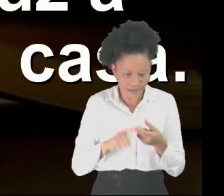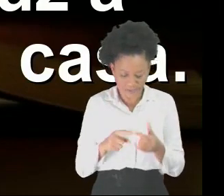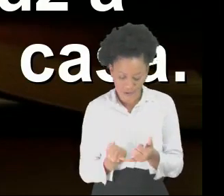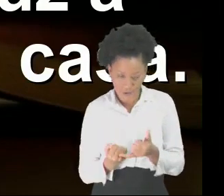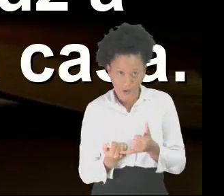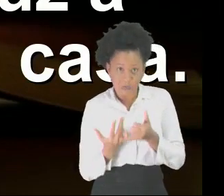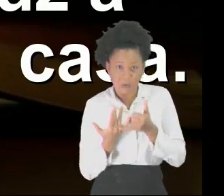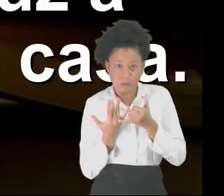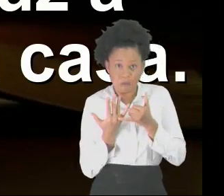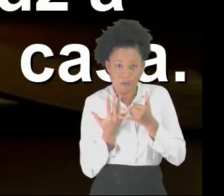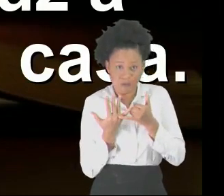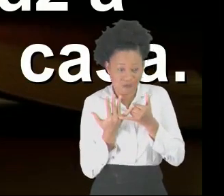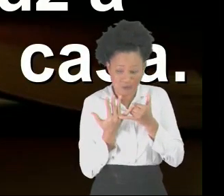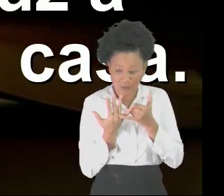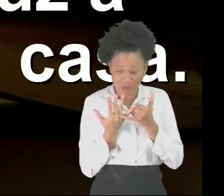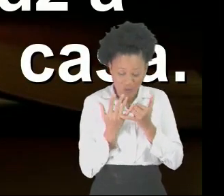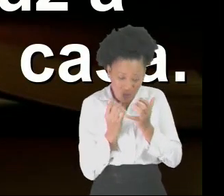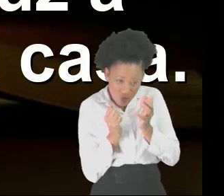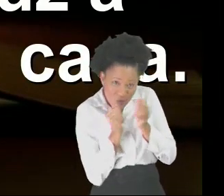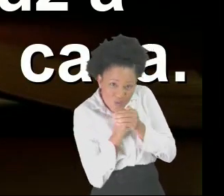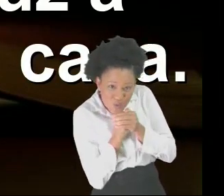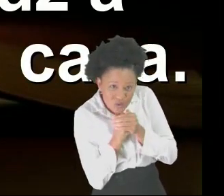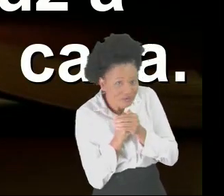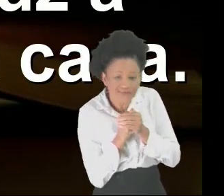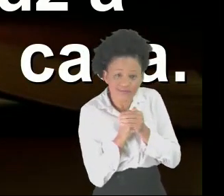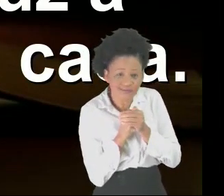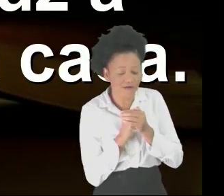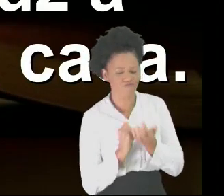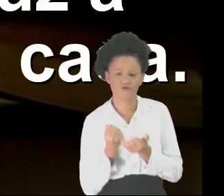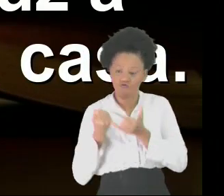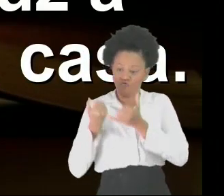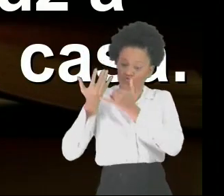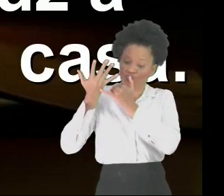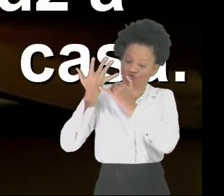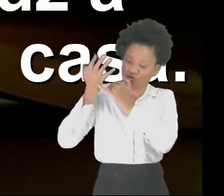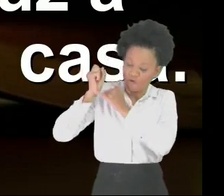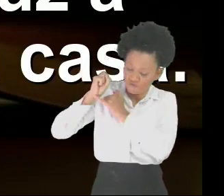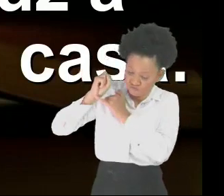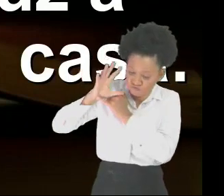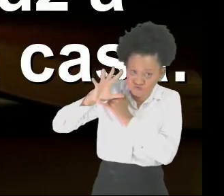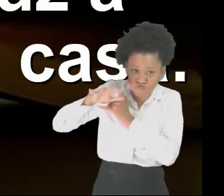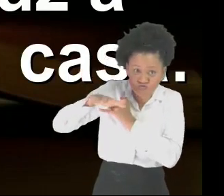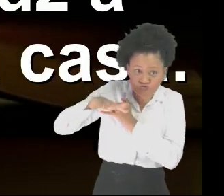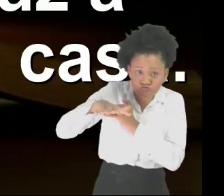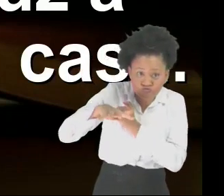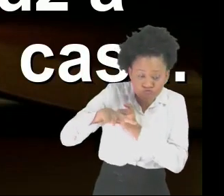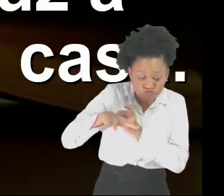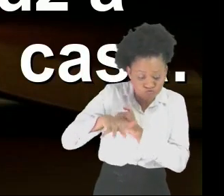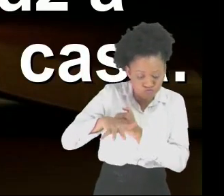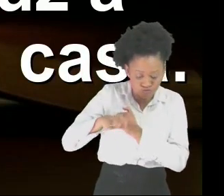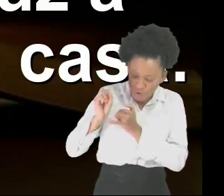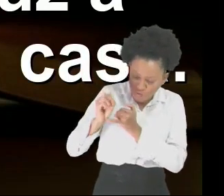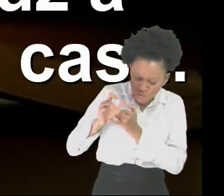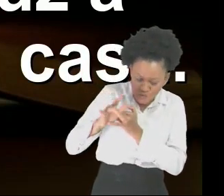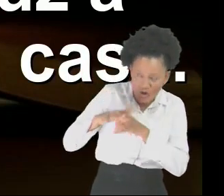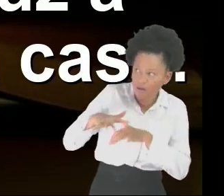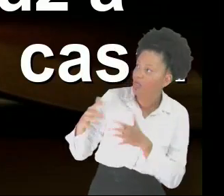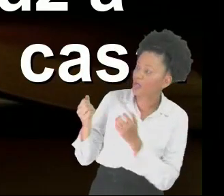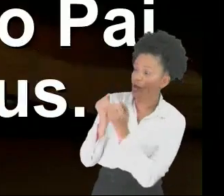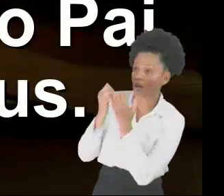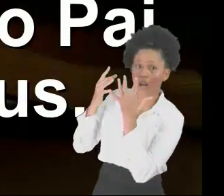se coloca debaixo do alqueire, mas no velador, e dá luz a todos que estão na